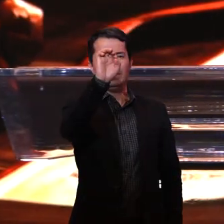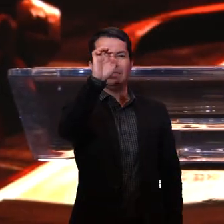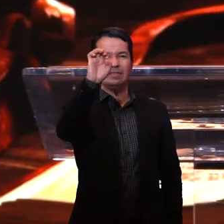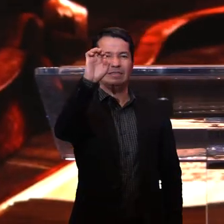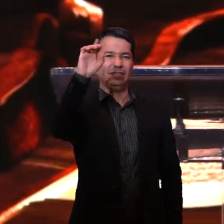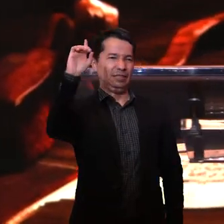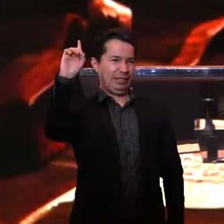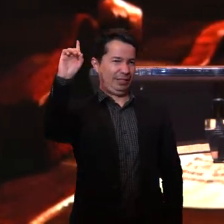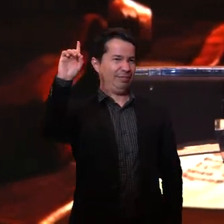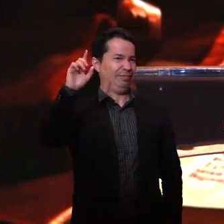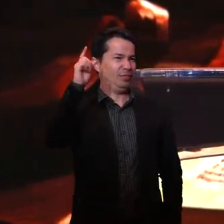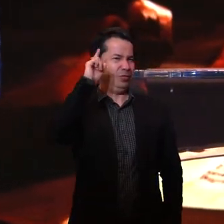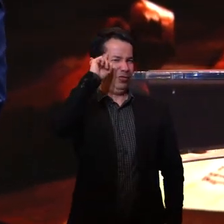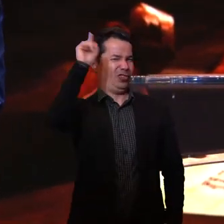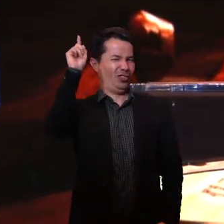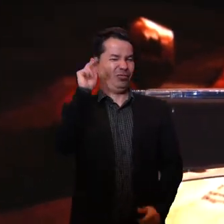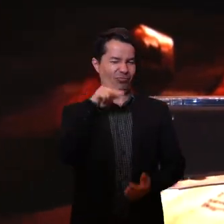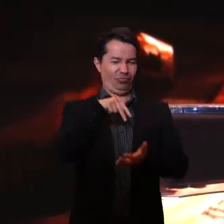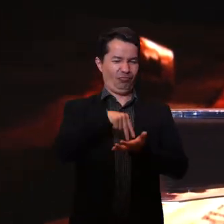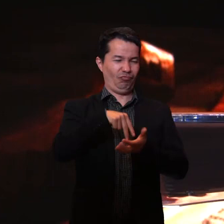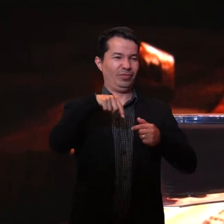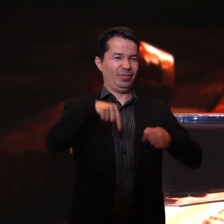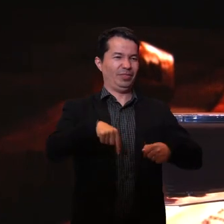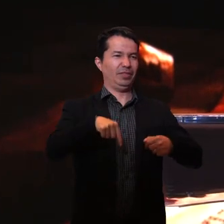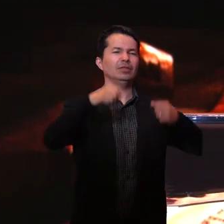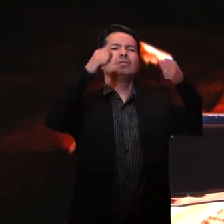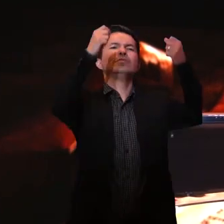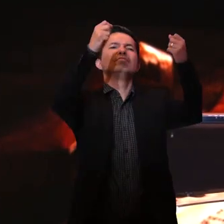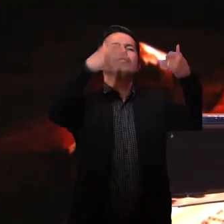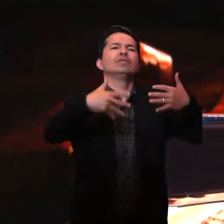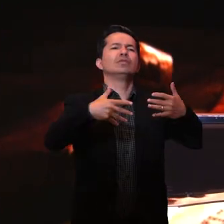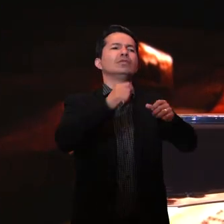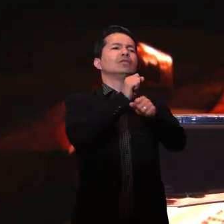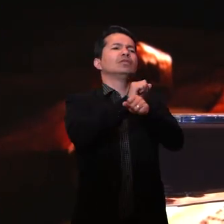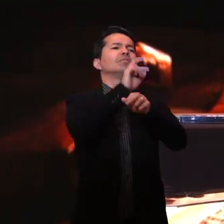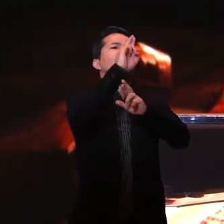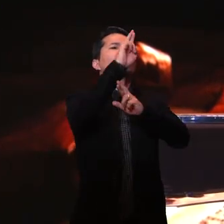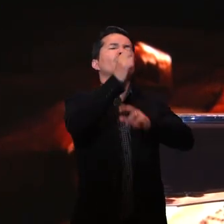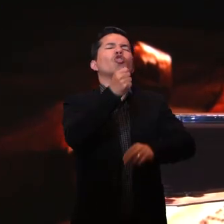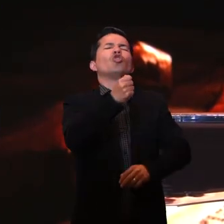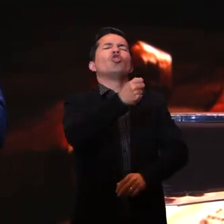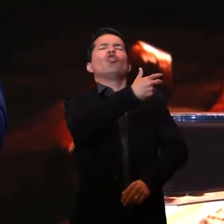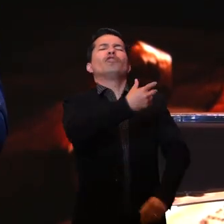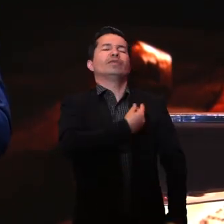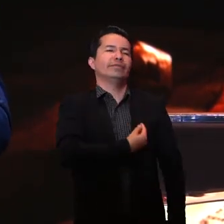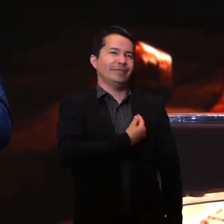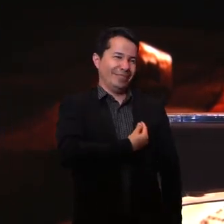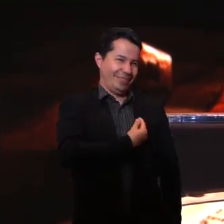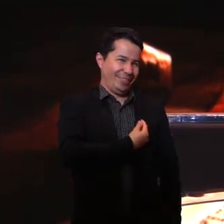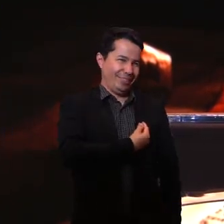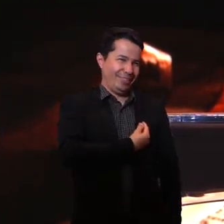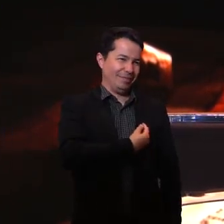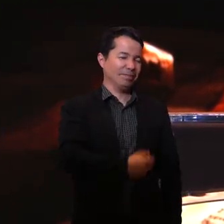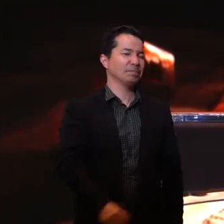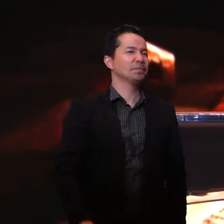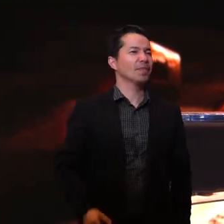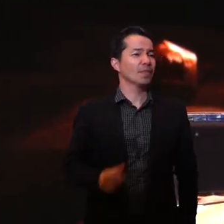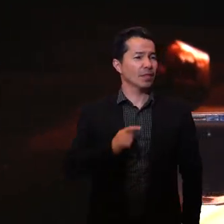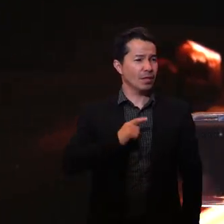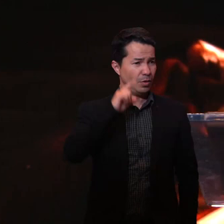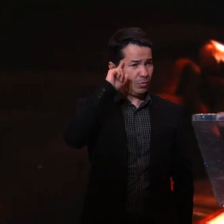novo nascimento, essa esperança viva, essa graça maravilhosa de Deus. Ele conta que um